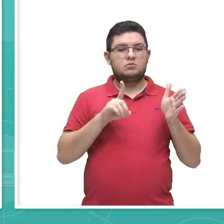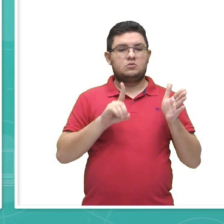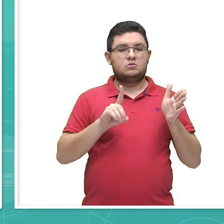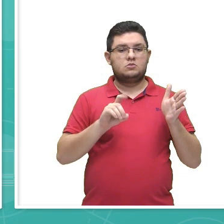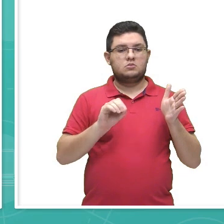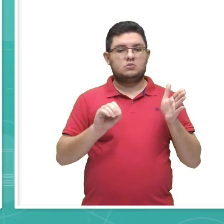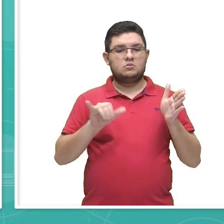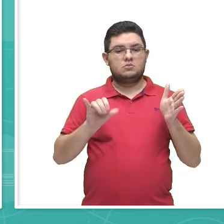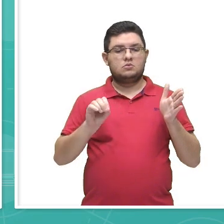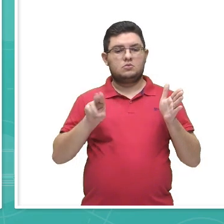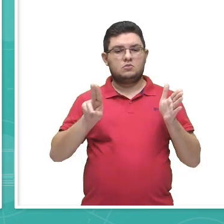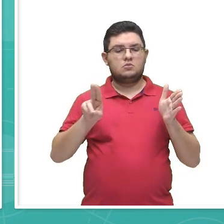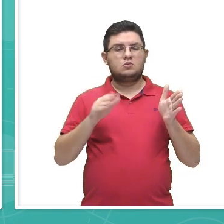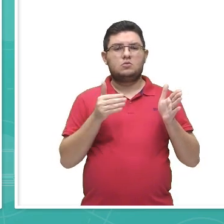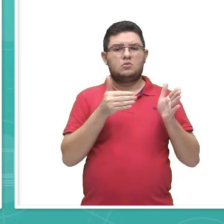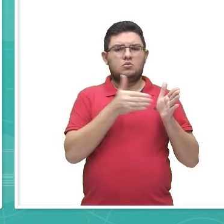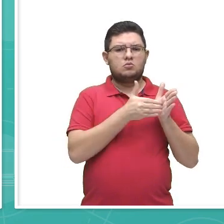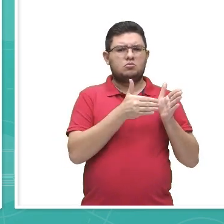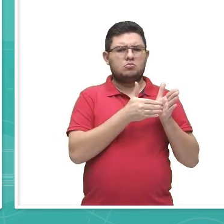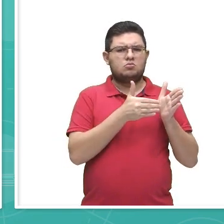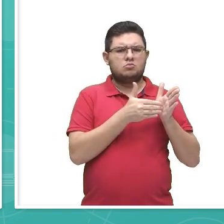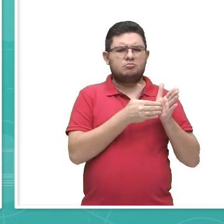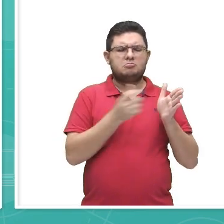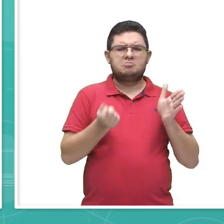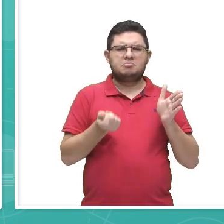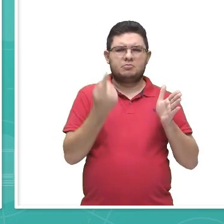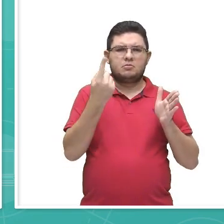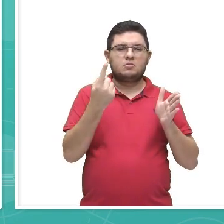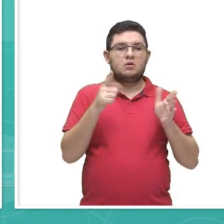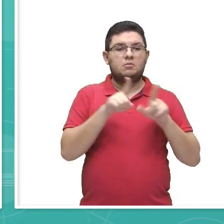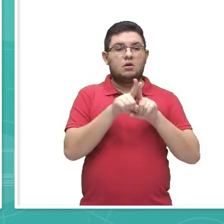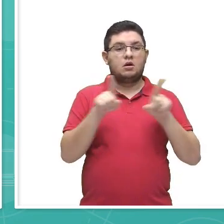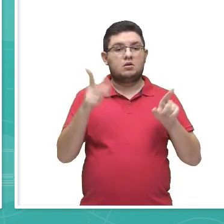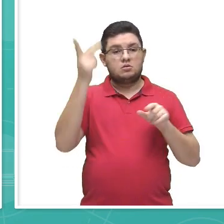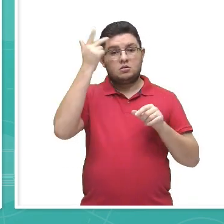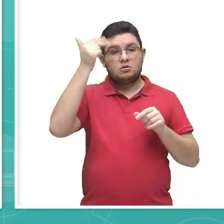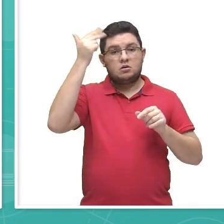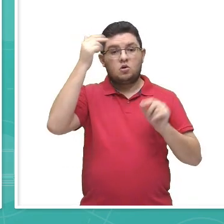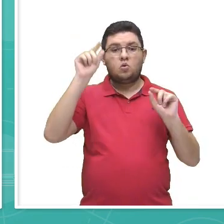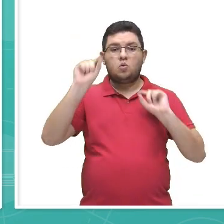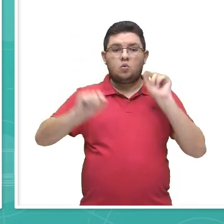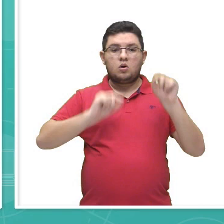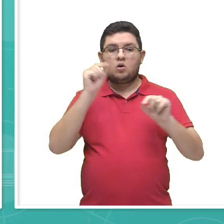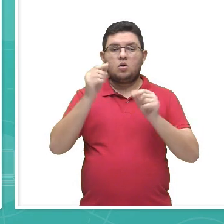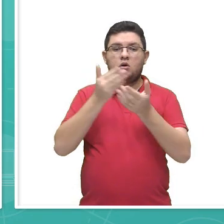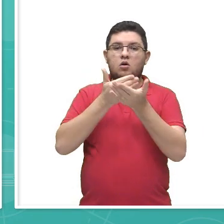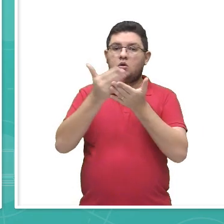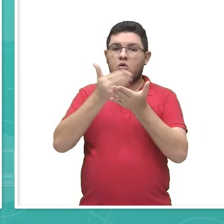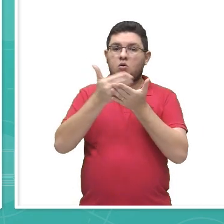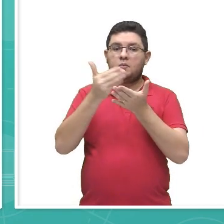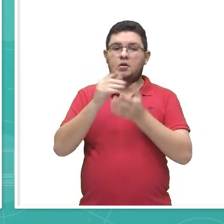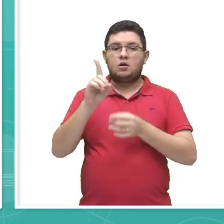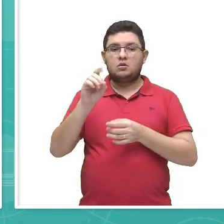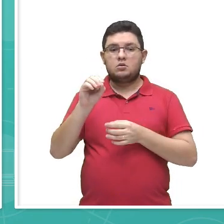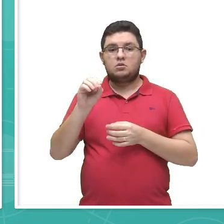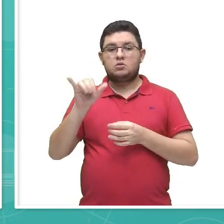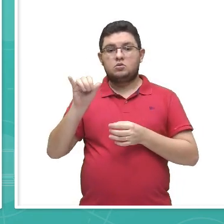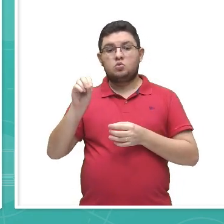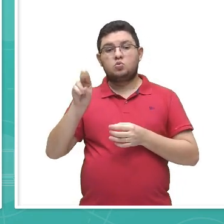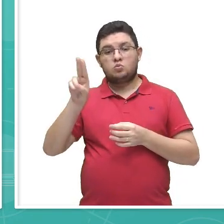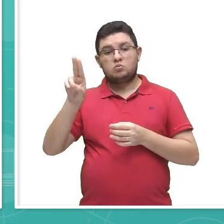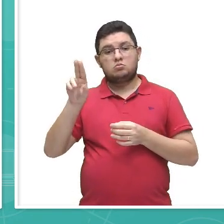começo da pergunta. Então, provavelmente, nós vamos ver a resposta da letra A. Mas vamos conferir? Tem gente que